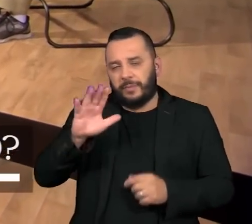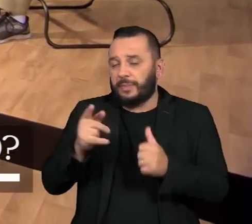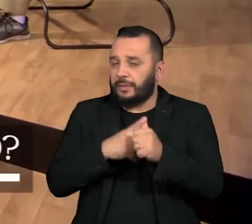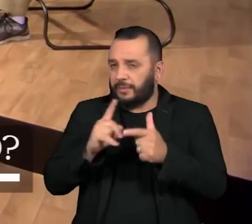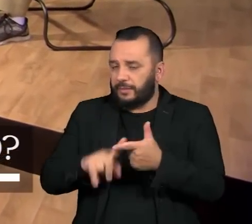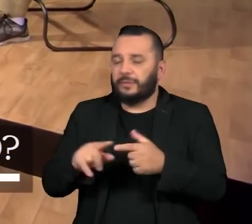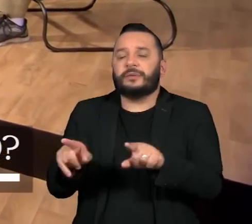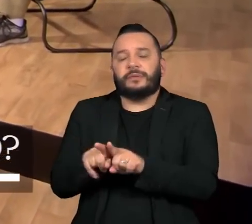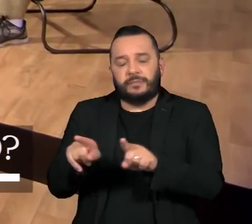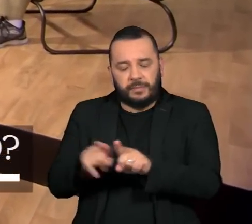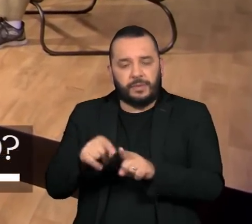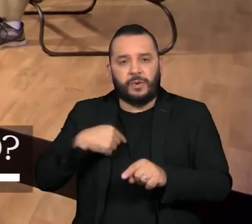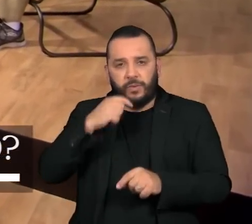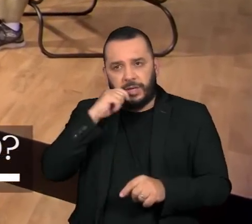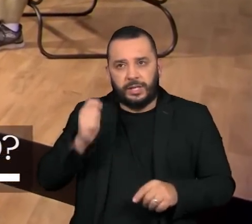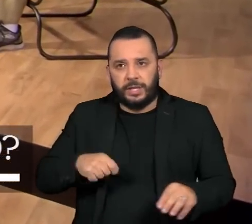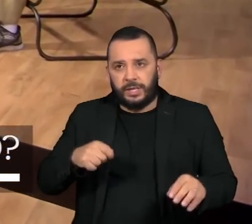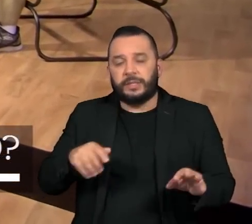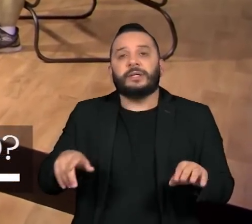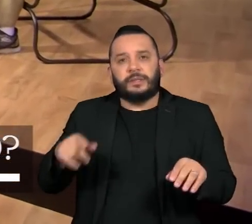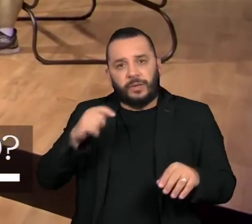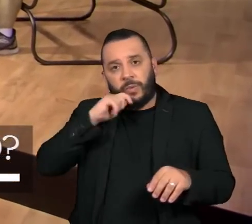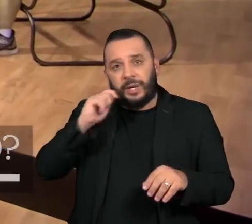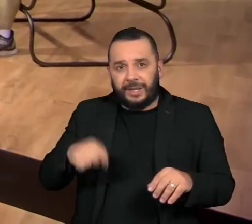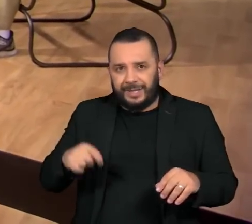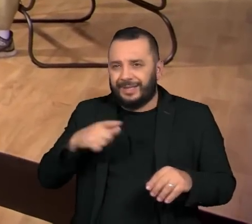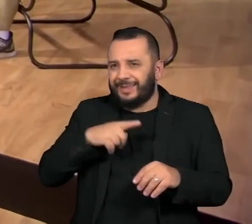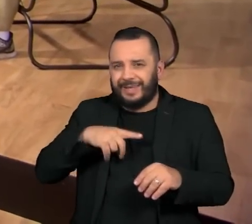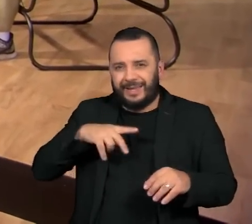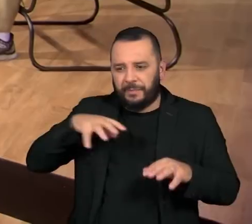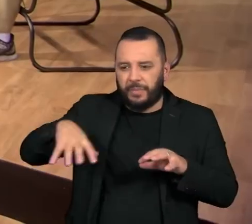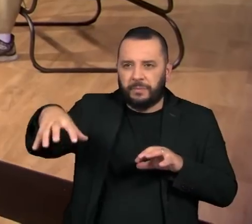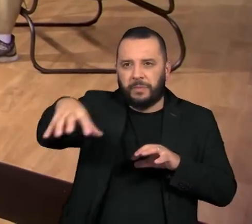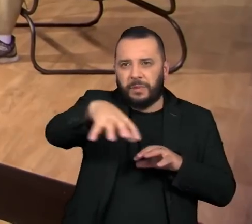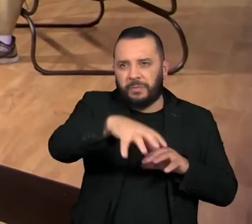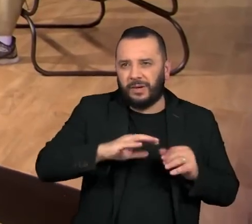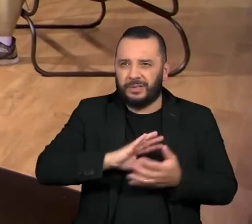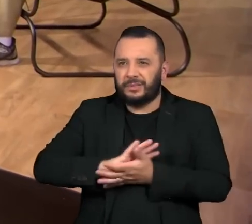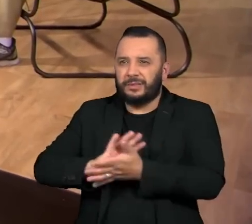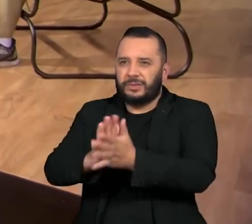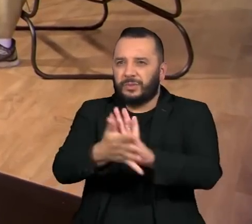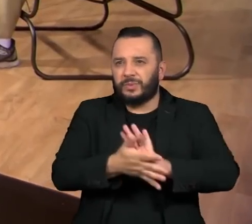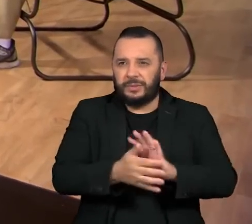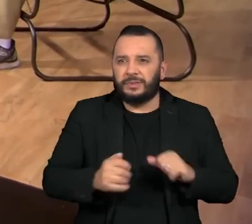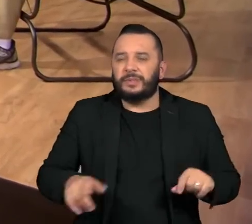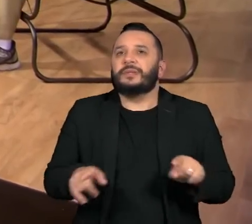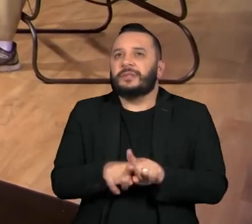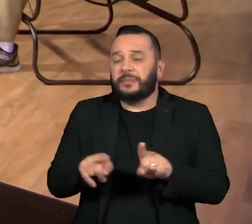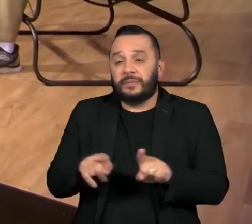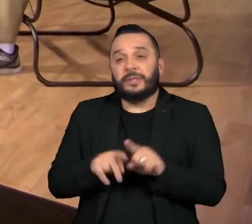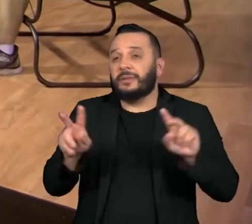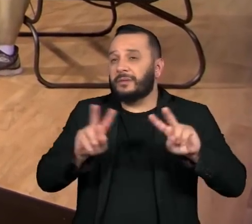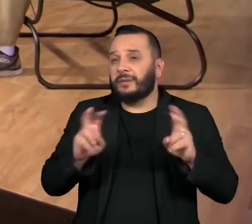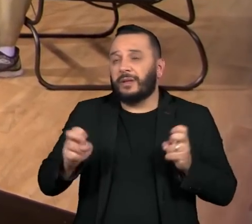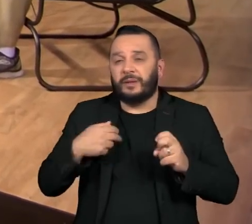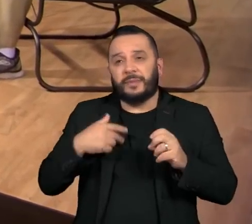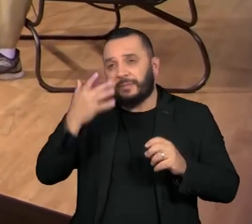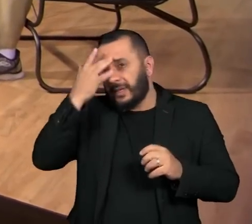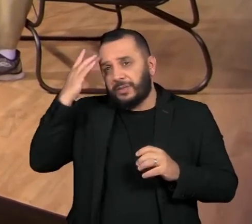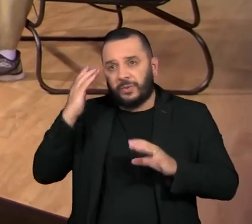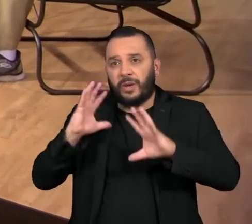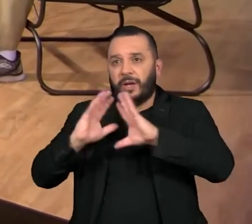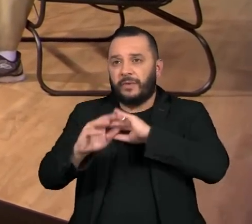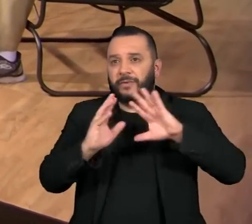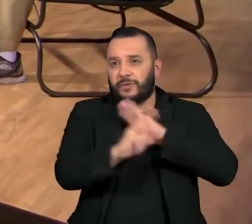também, a infraestrutura completamente destruída. E nós temos ainda uma outra questão, que é a questão dos refugiados. Nós temos hoje